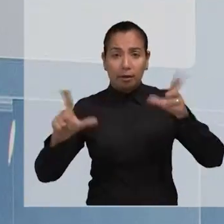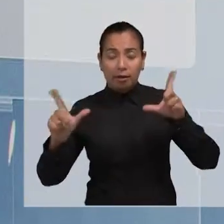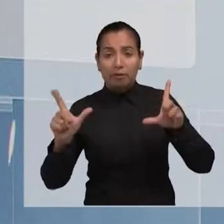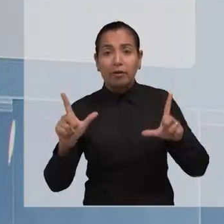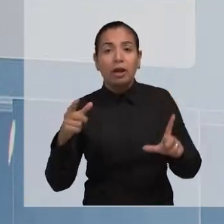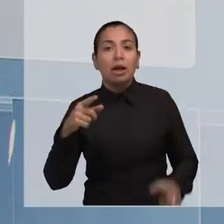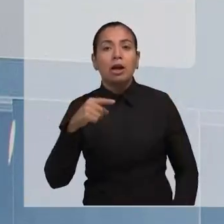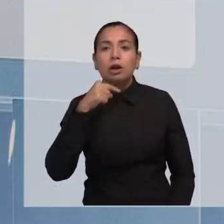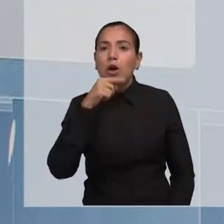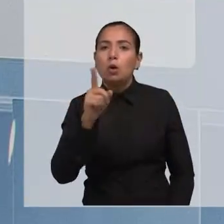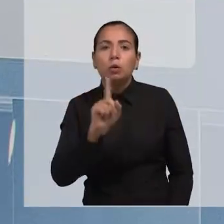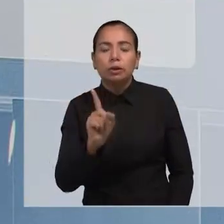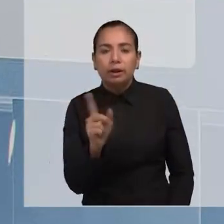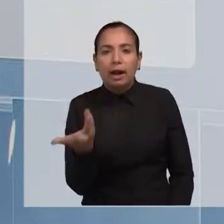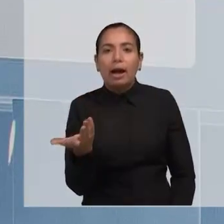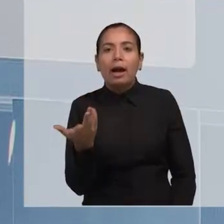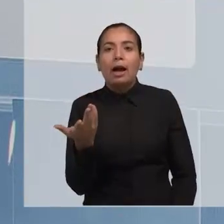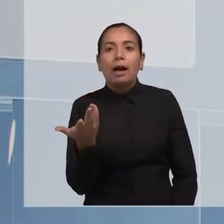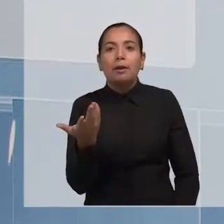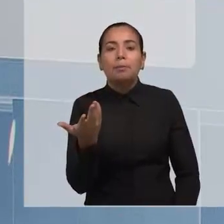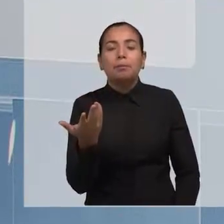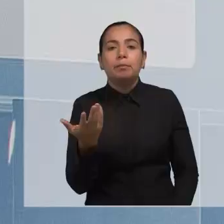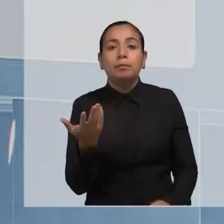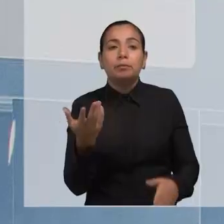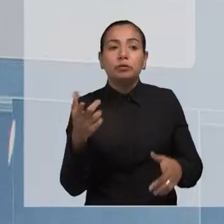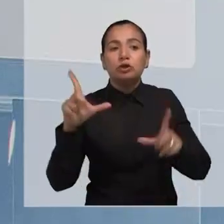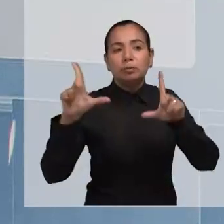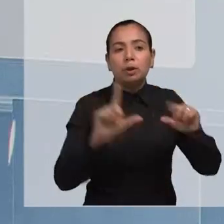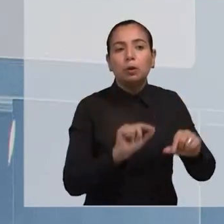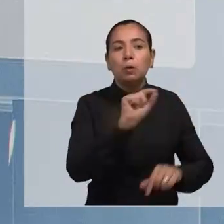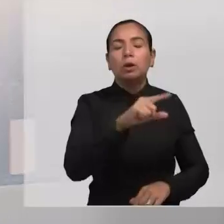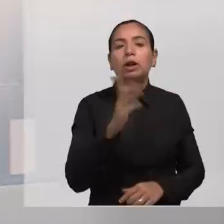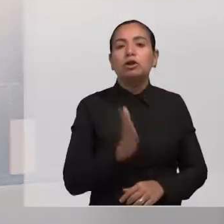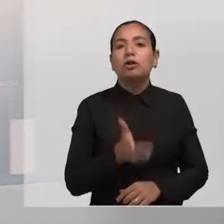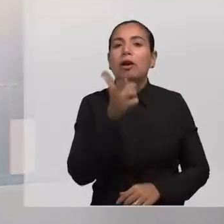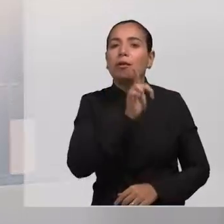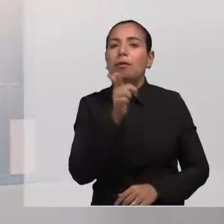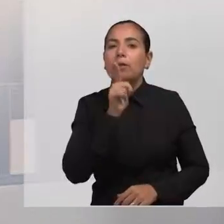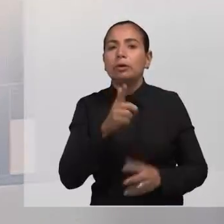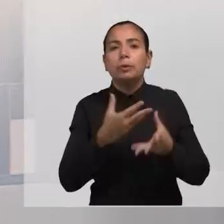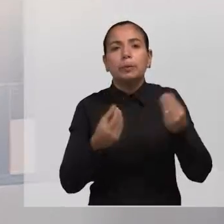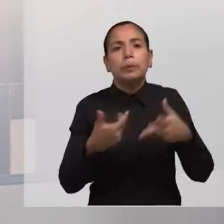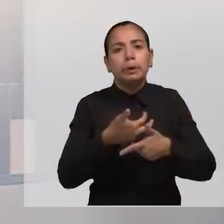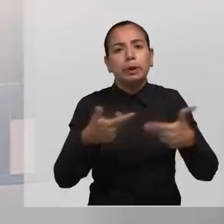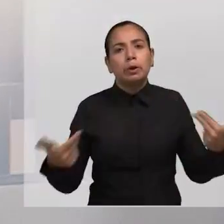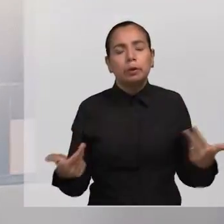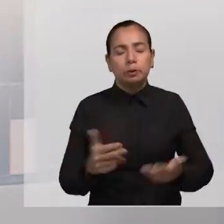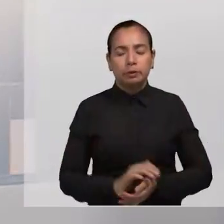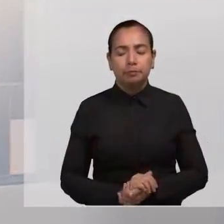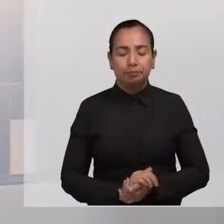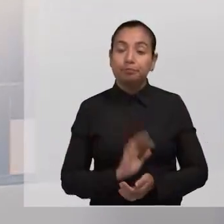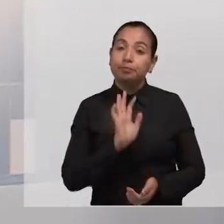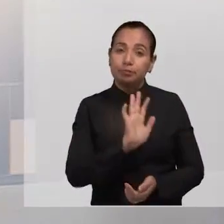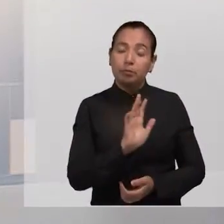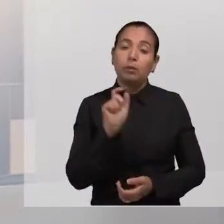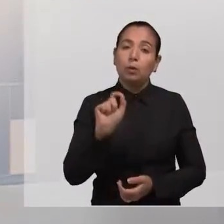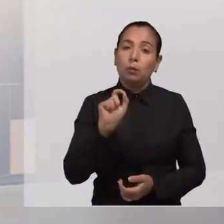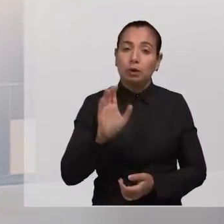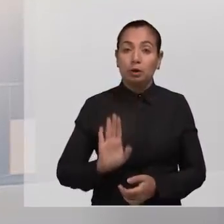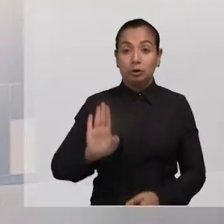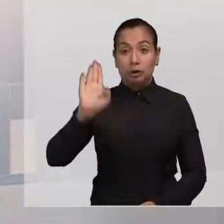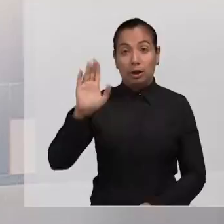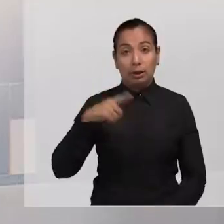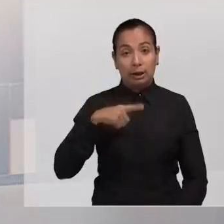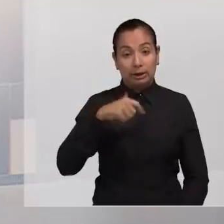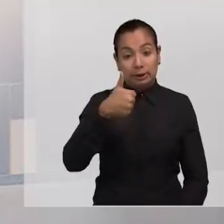o que ele já conquistou. O Carlos, né? Federico tem analisado o seguinte: um candidato que tem de 13% a 16% nas